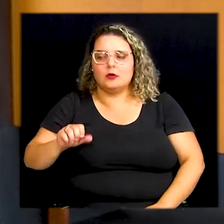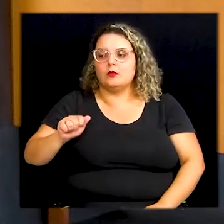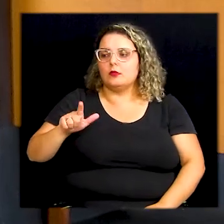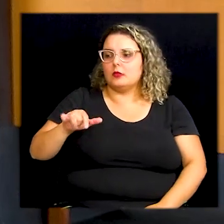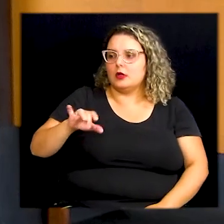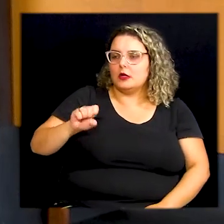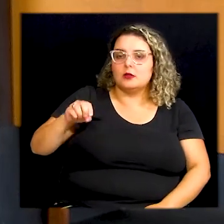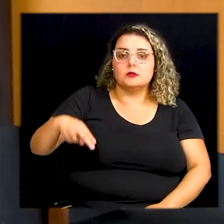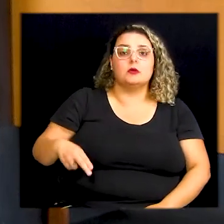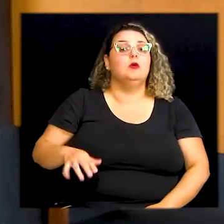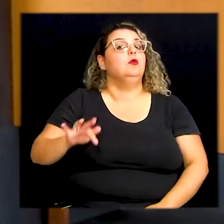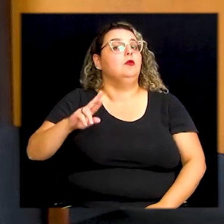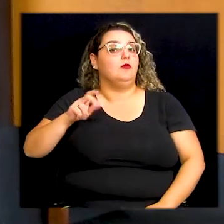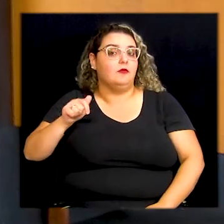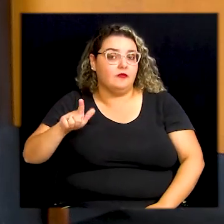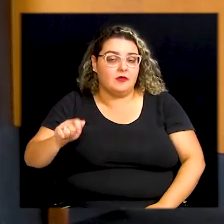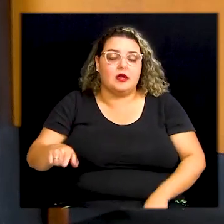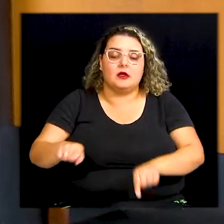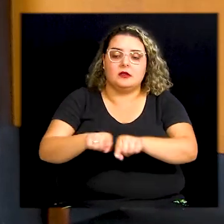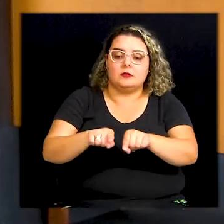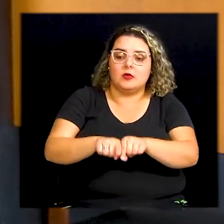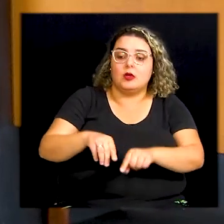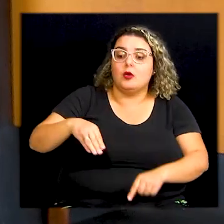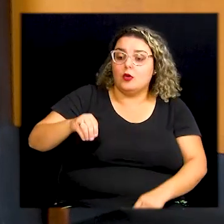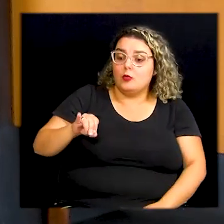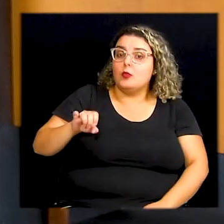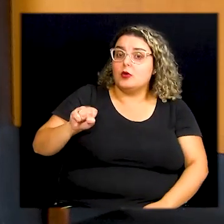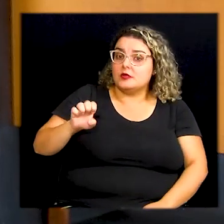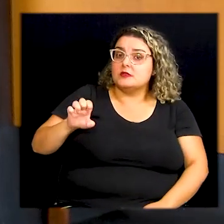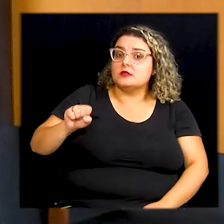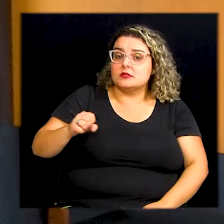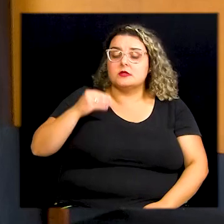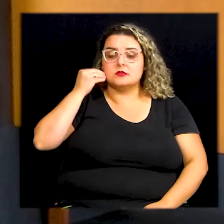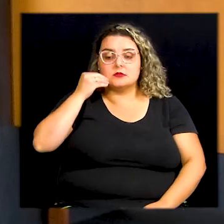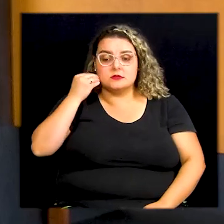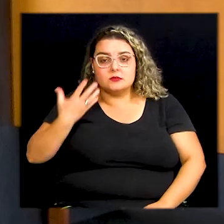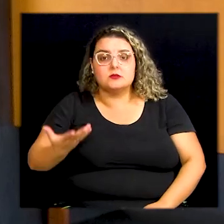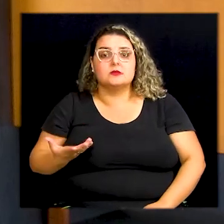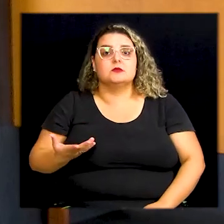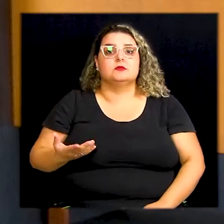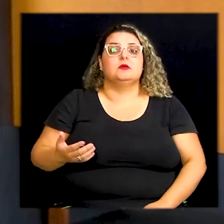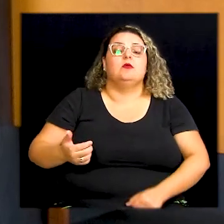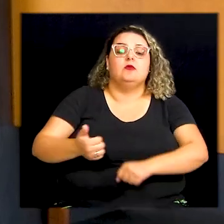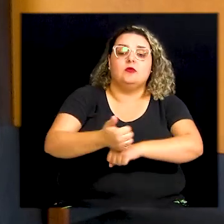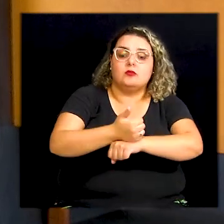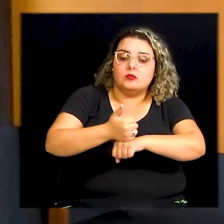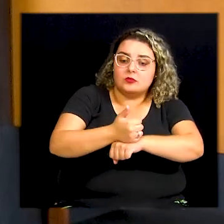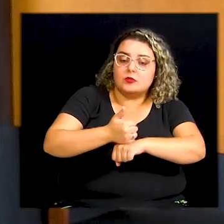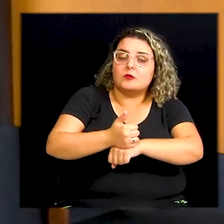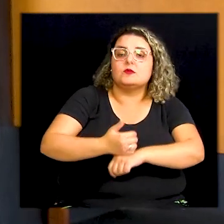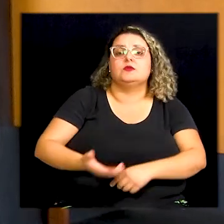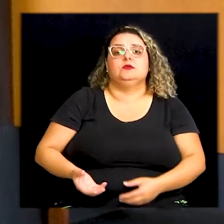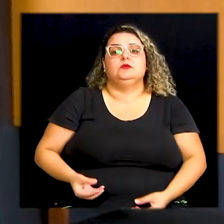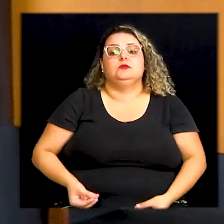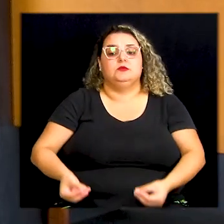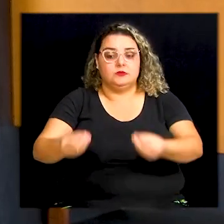tanto o Fraga também, o Fraga é novo também. O Moisés também pela experiência, o Richelli, são jogadores que passam